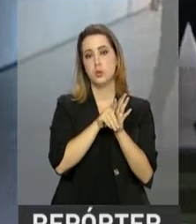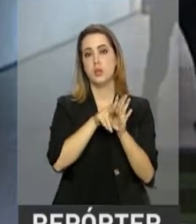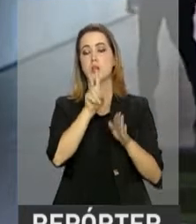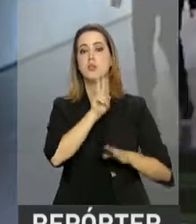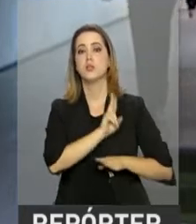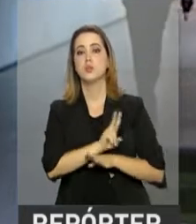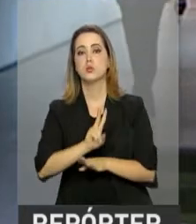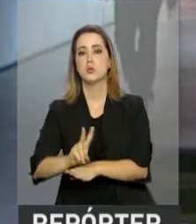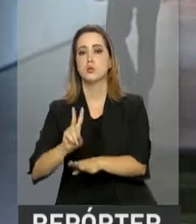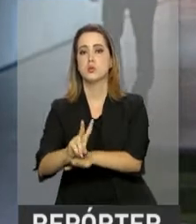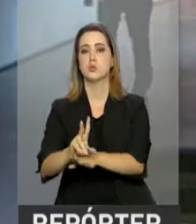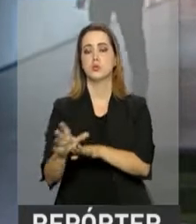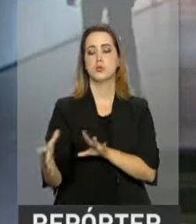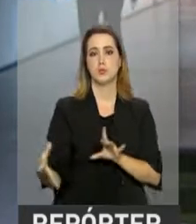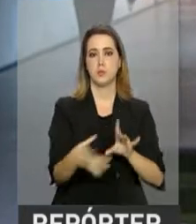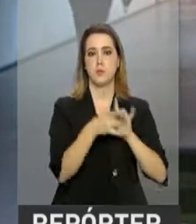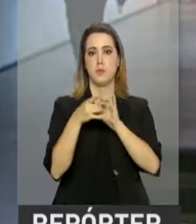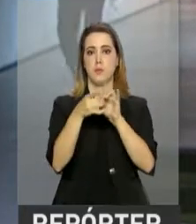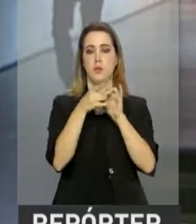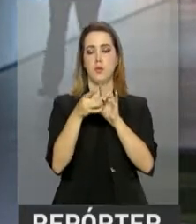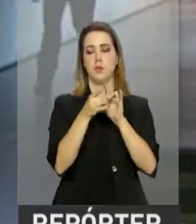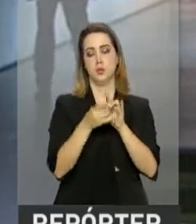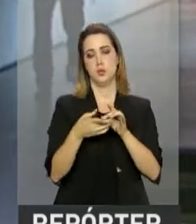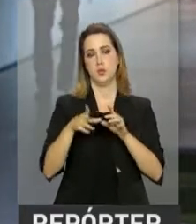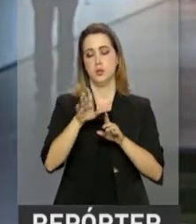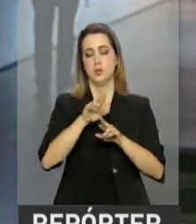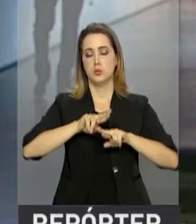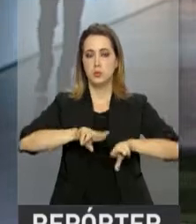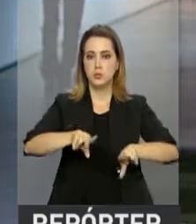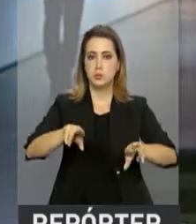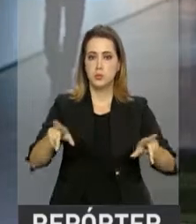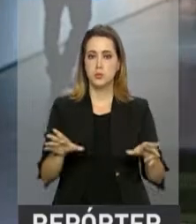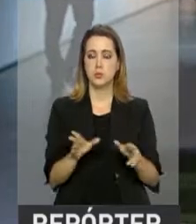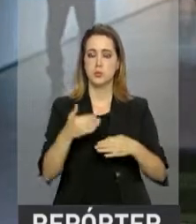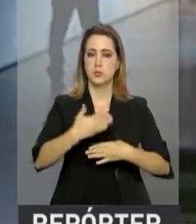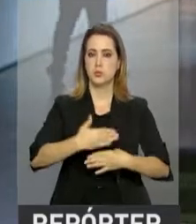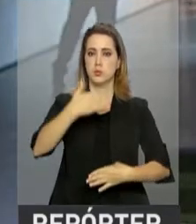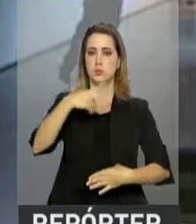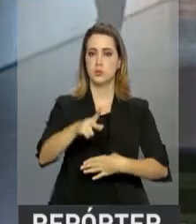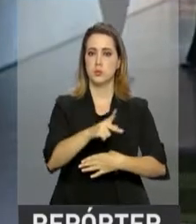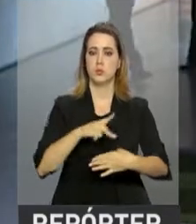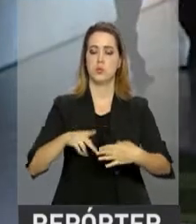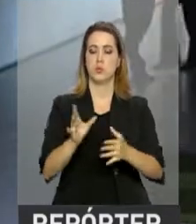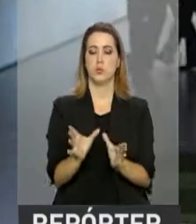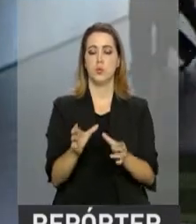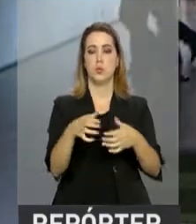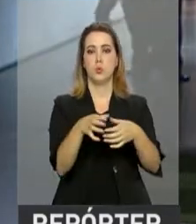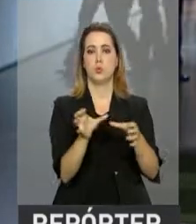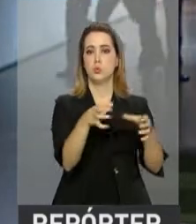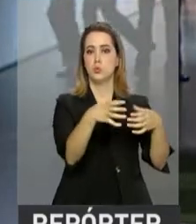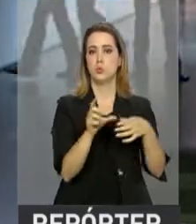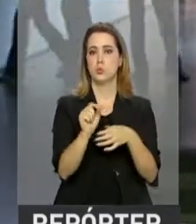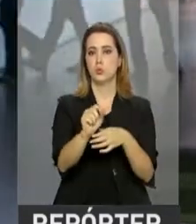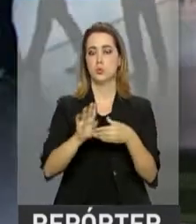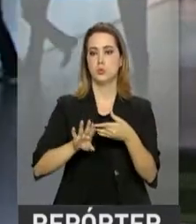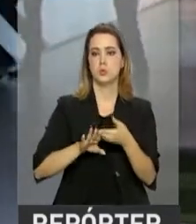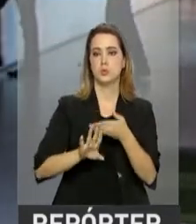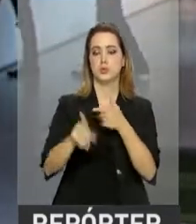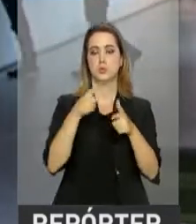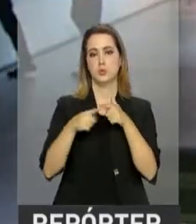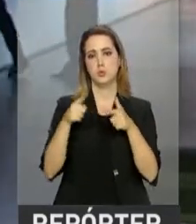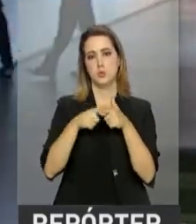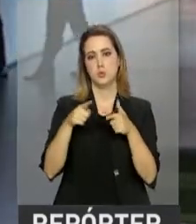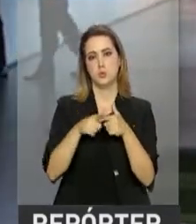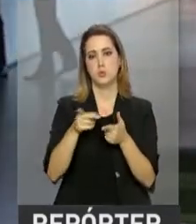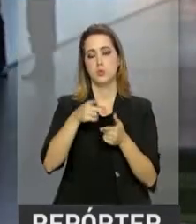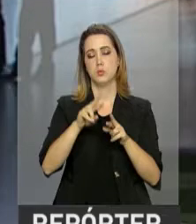Proteção Integrada de Fronteiras, que vai reunir órgãos de inteligência e de segurança para combater os crimes cometidos na região. Para